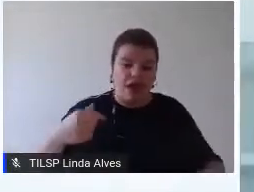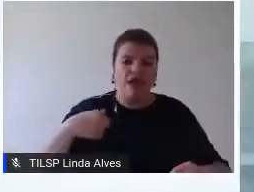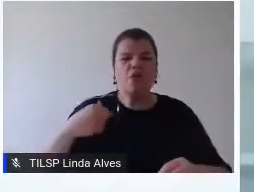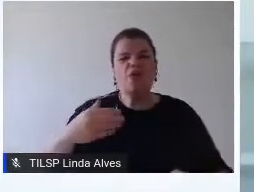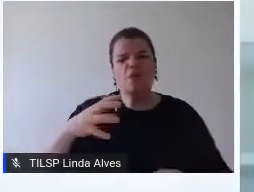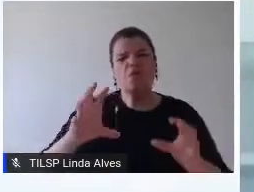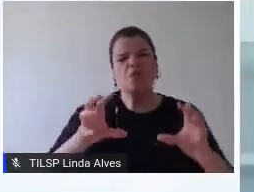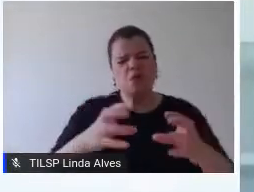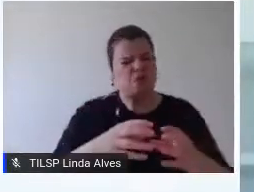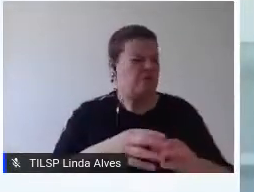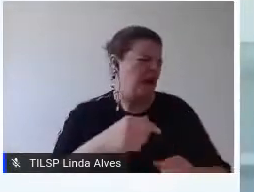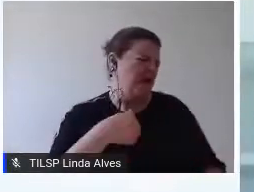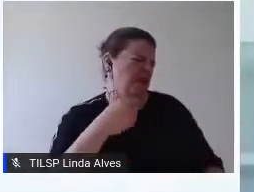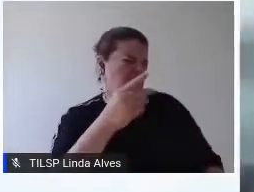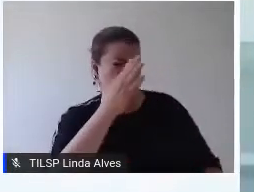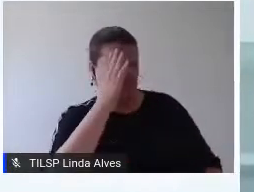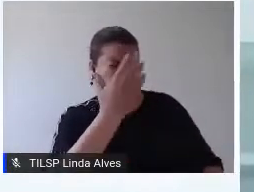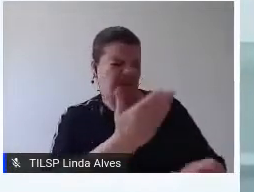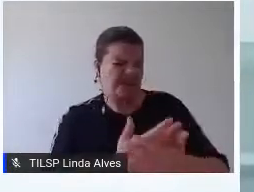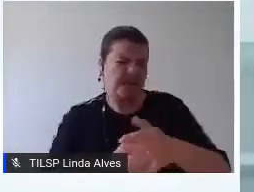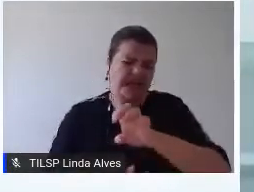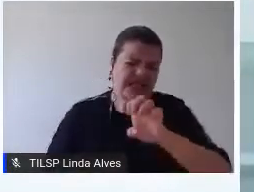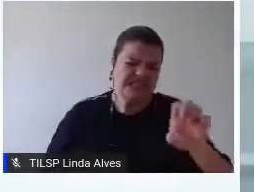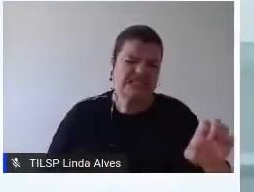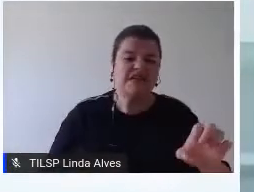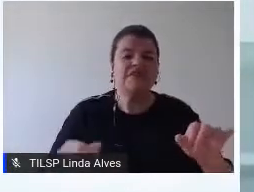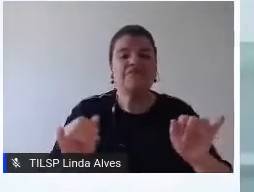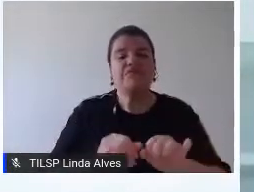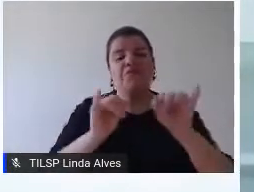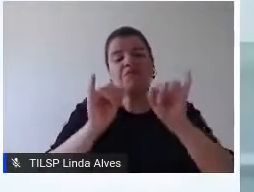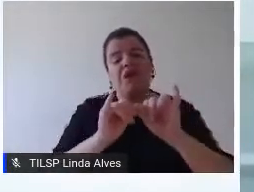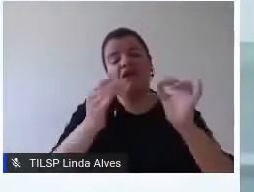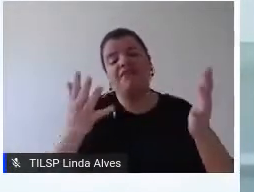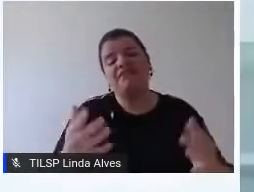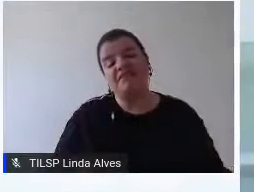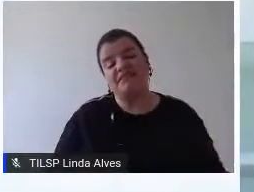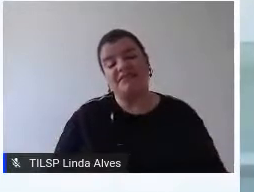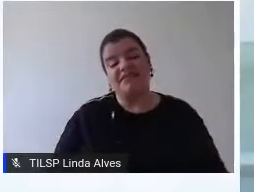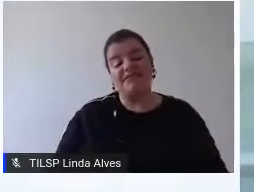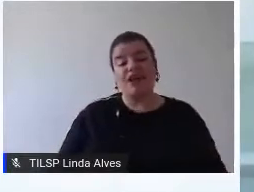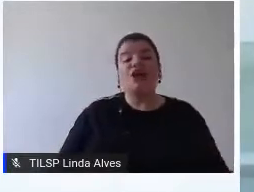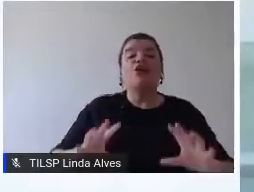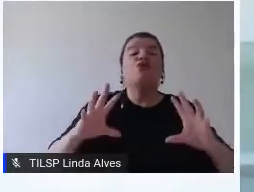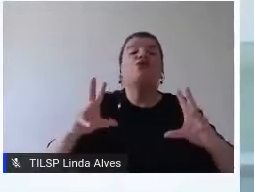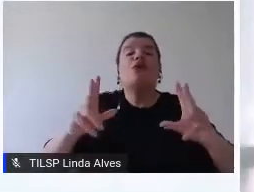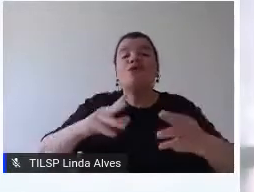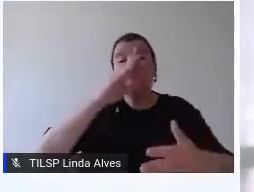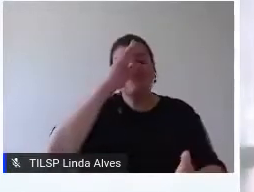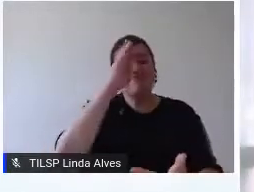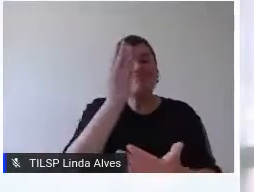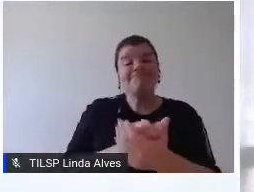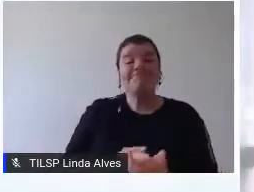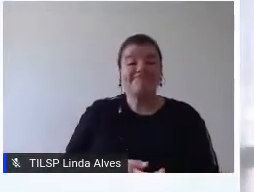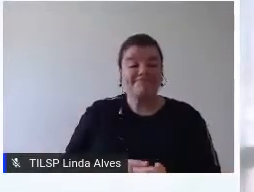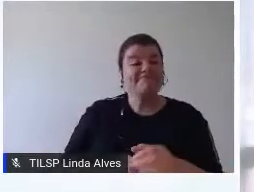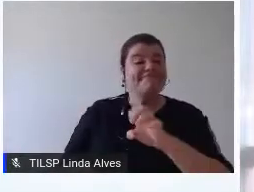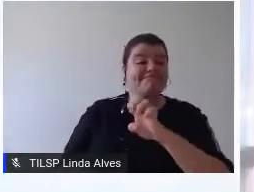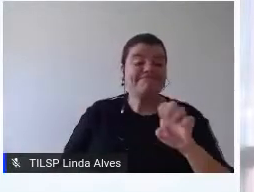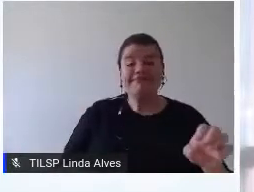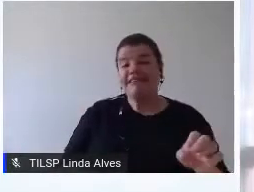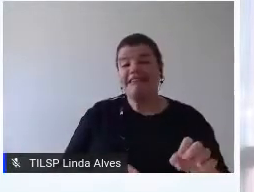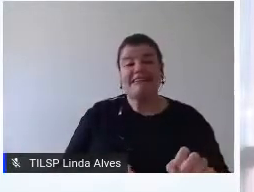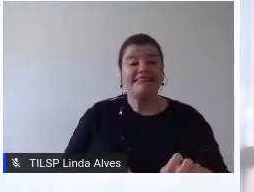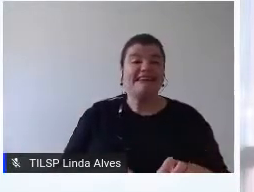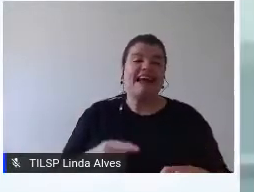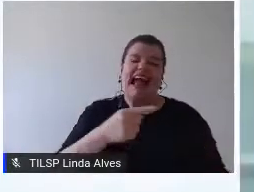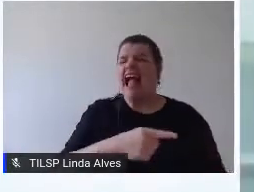mas eu não acredito que a esquerda não vá fazer uma bobagem e tal. A esquerda está tão desacreditada no Brasil, que aposta que a